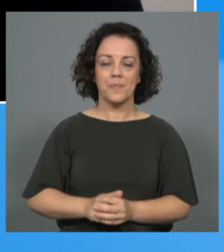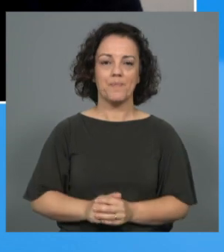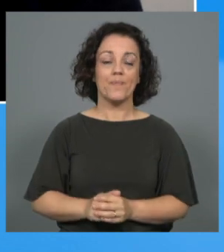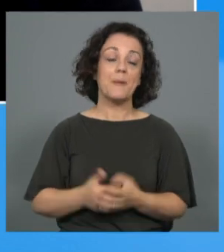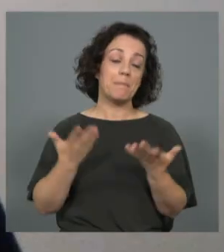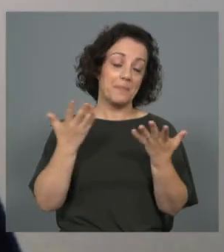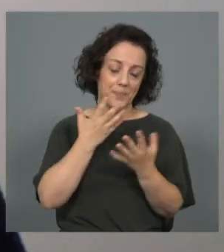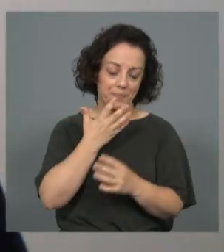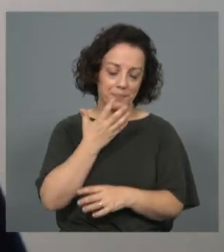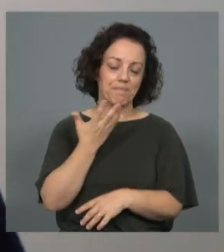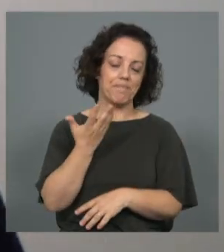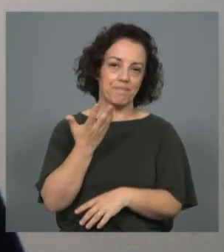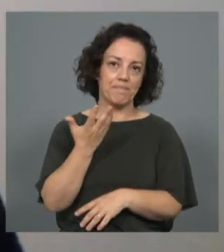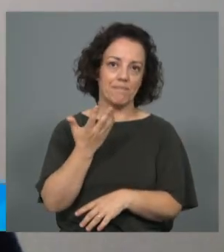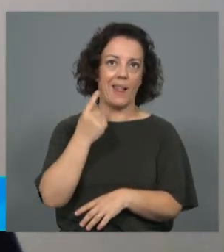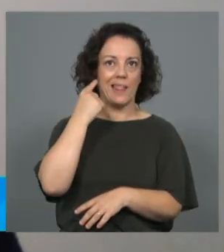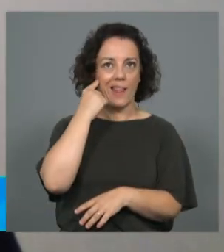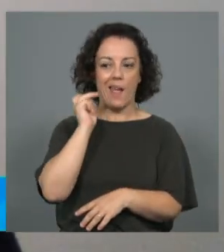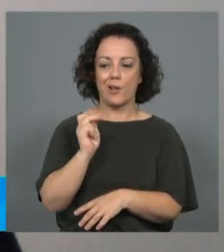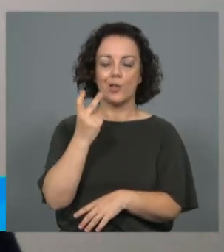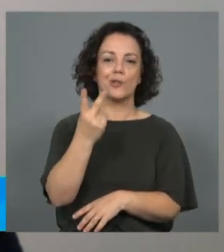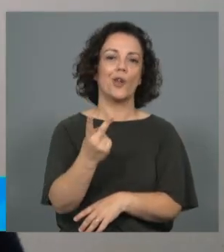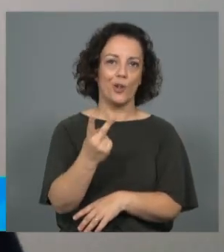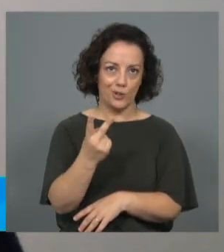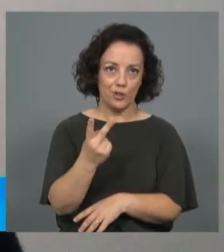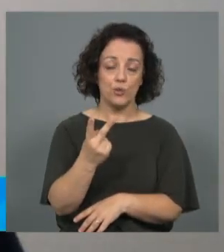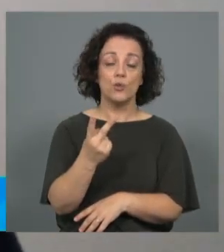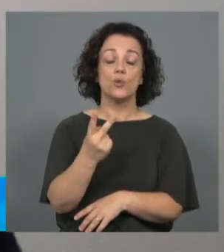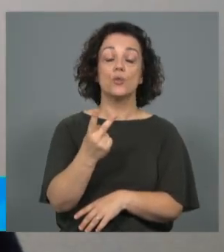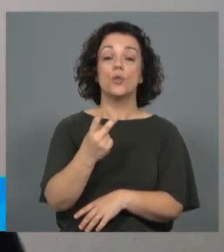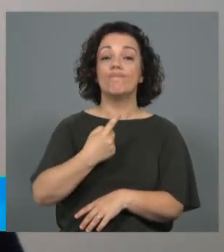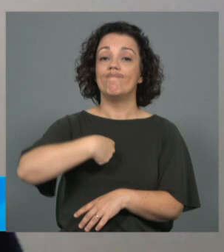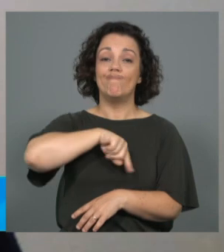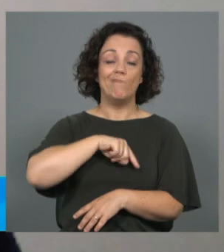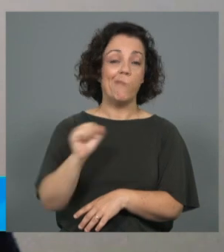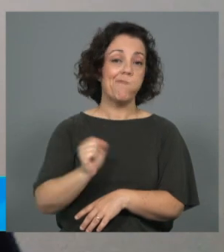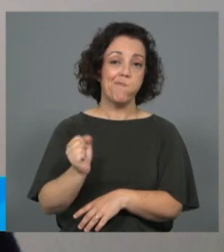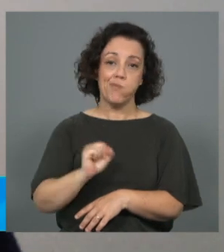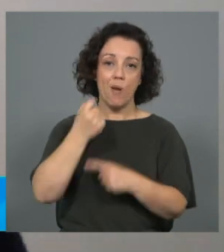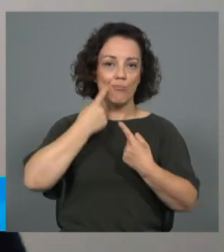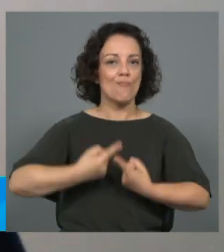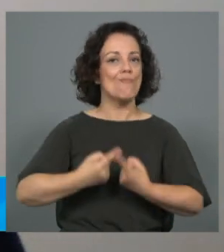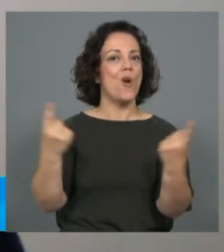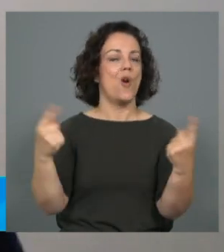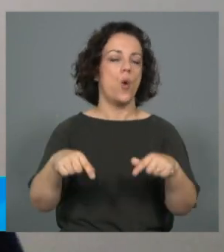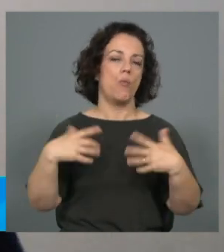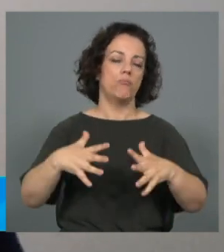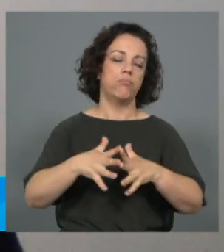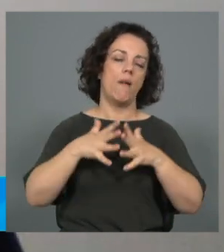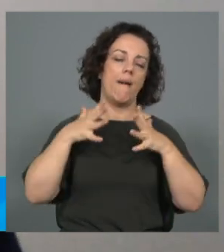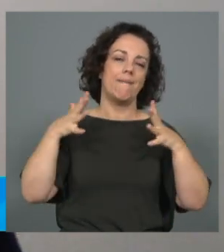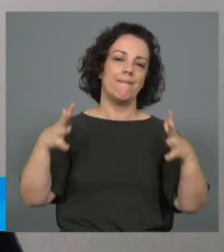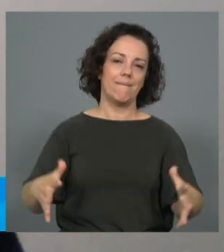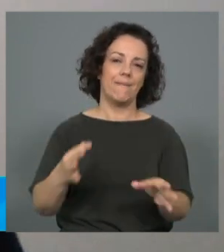Pois, passados 2 anos e que não tivemos a possibilidade dessa manifestação pública tão grandiosa como